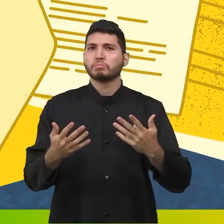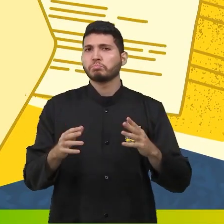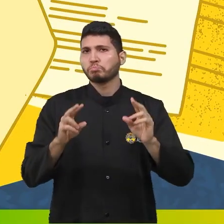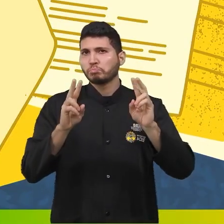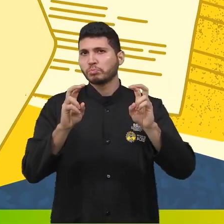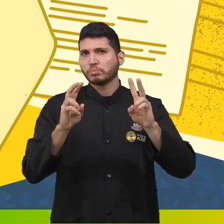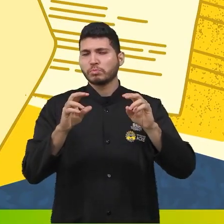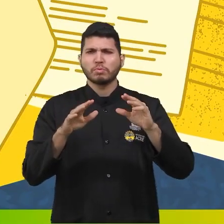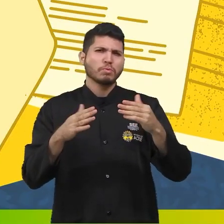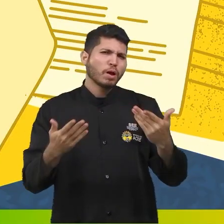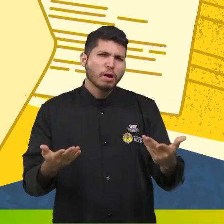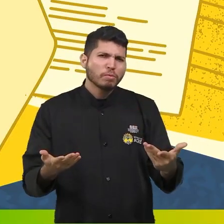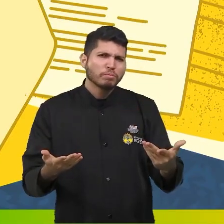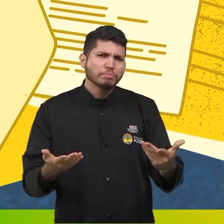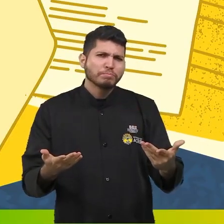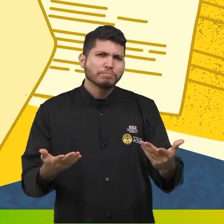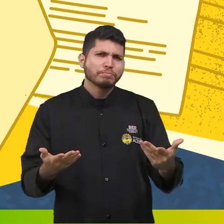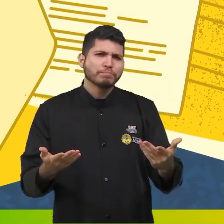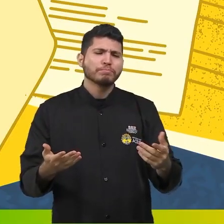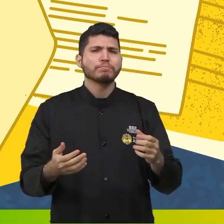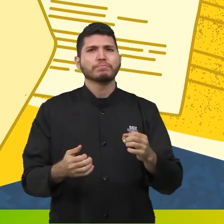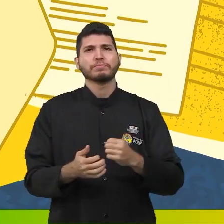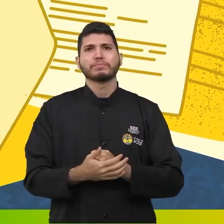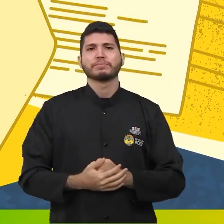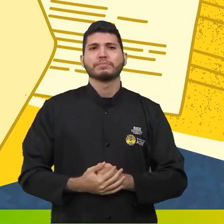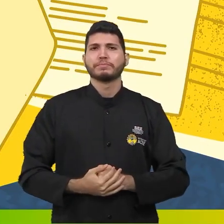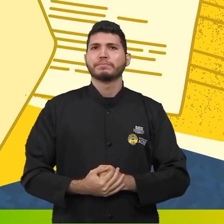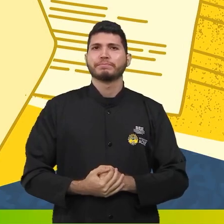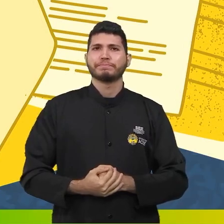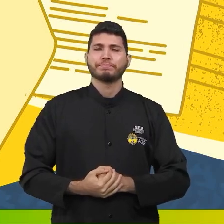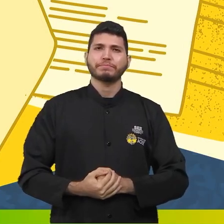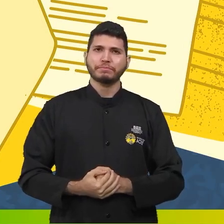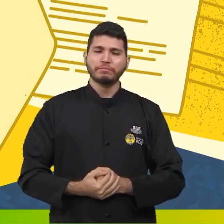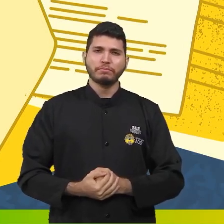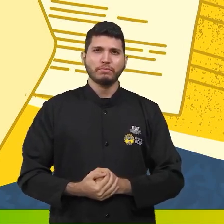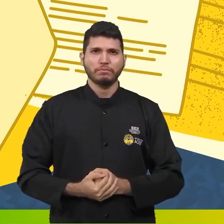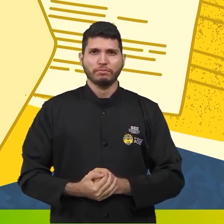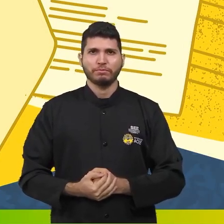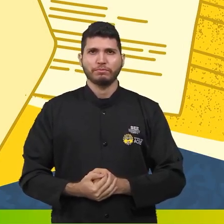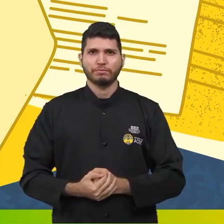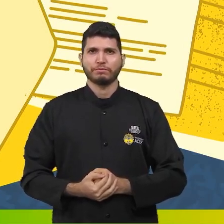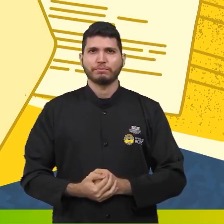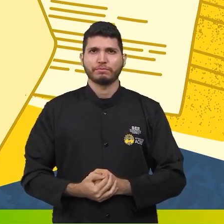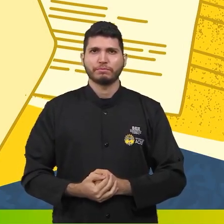uma teledramaturgia. Vou dar aí um tempinho para você pensar.